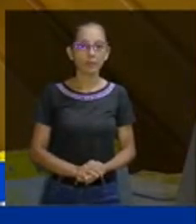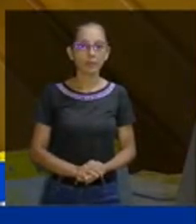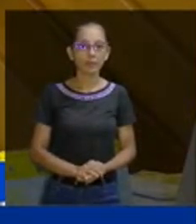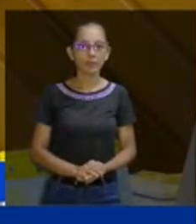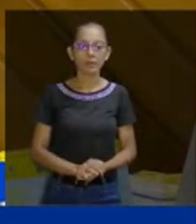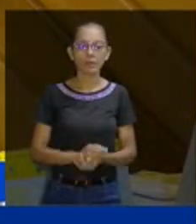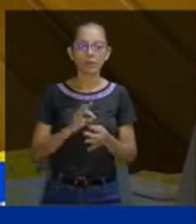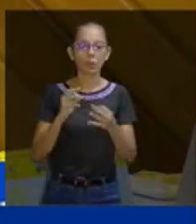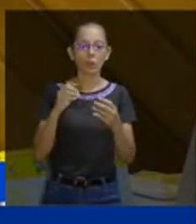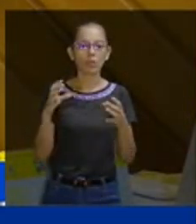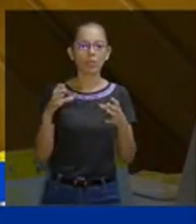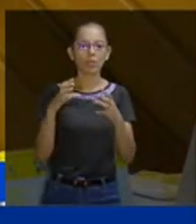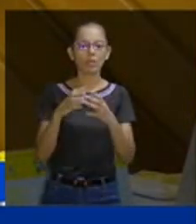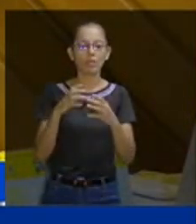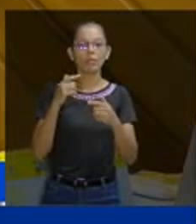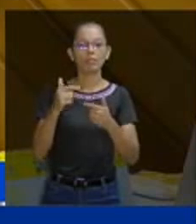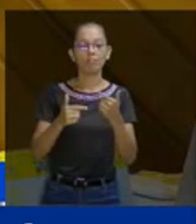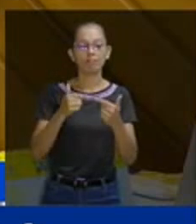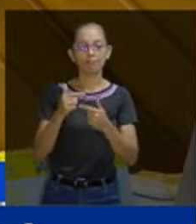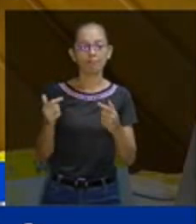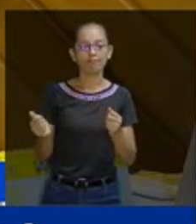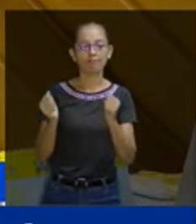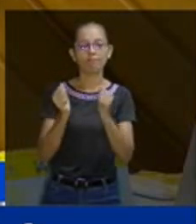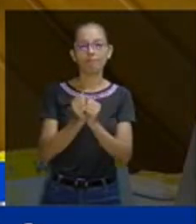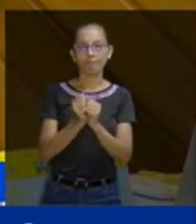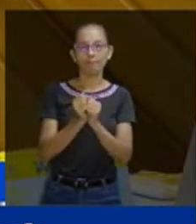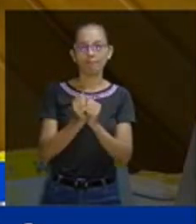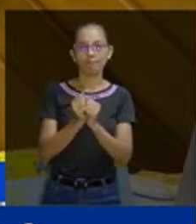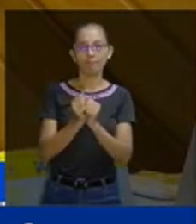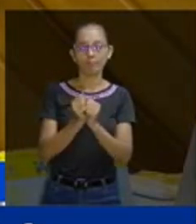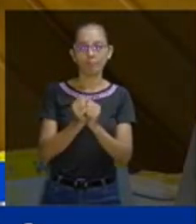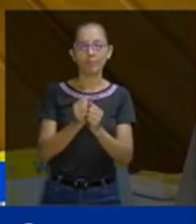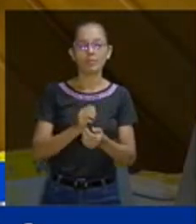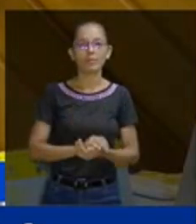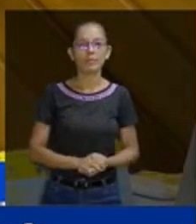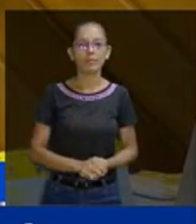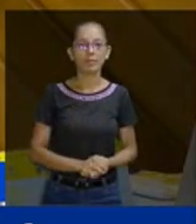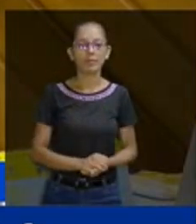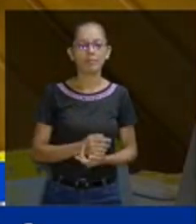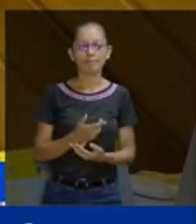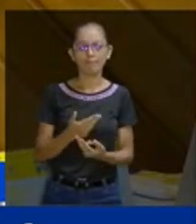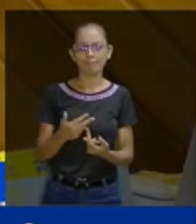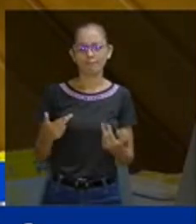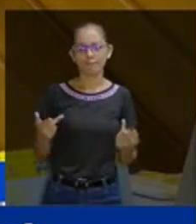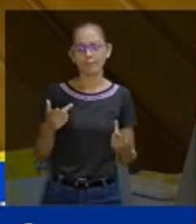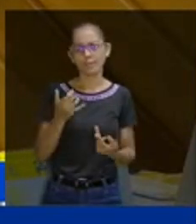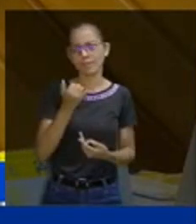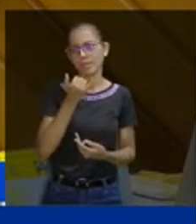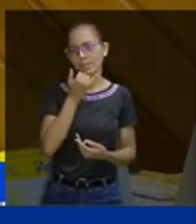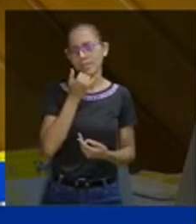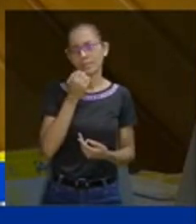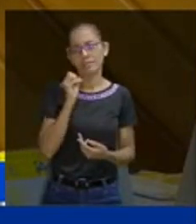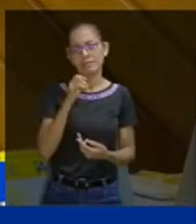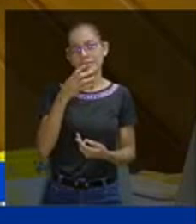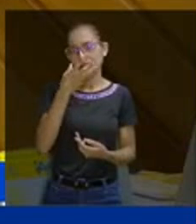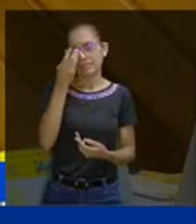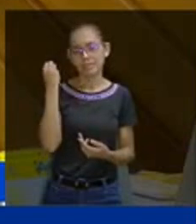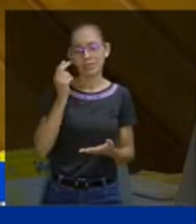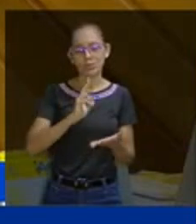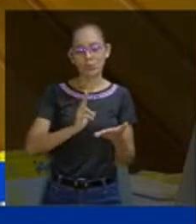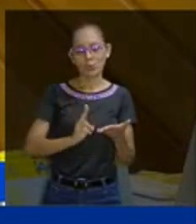Tuller, Denise, Paloma. Enfim, devo estar esquecendo de citar mais gente, peço